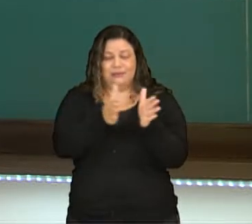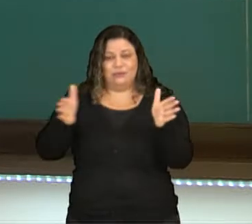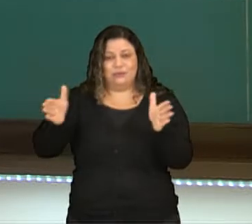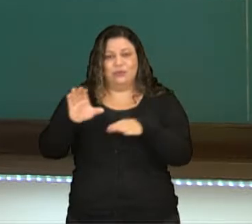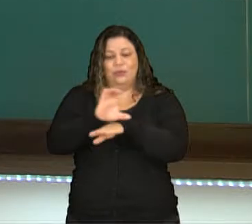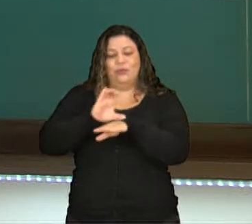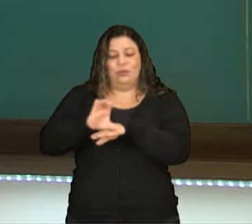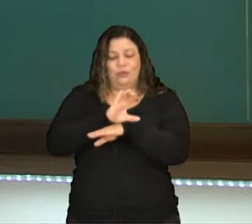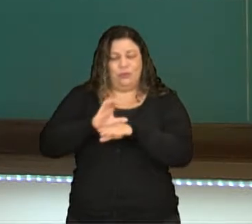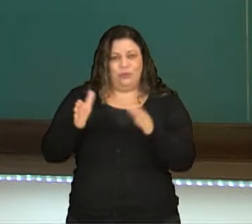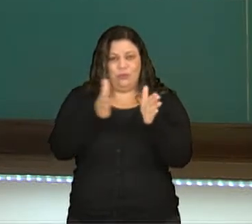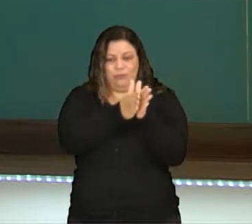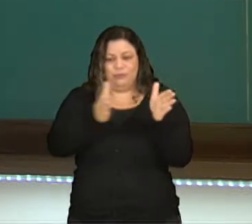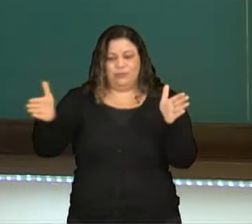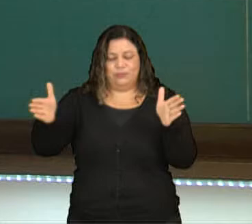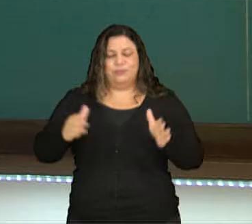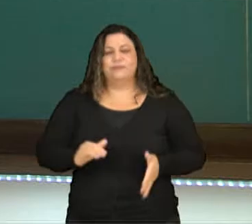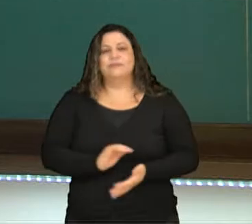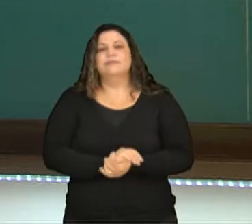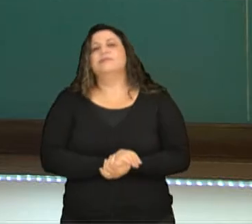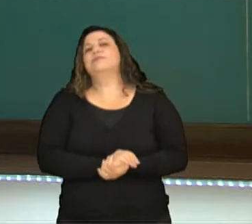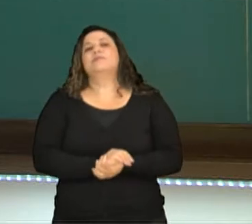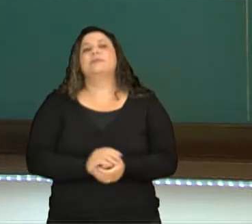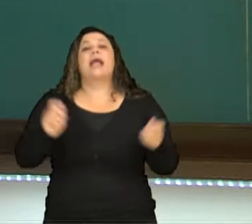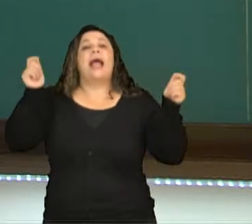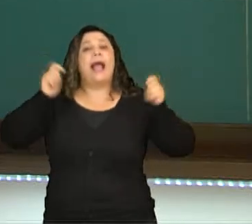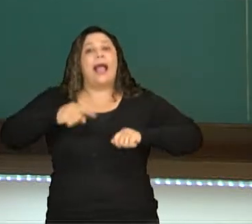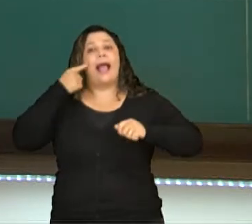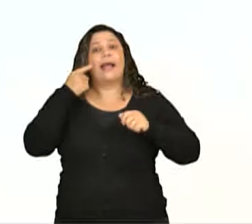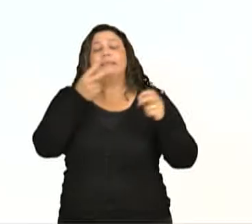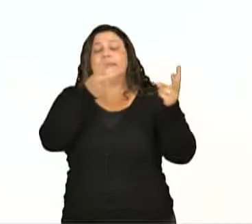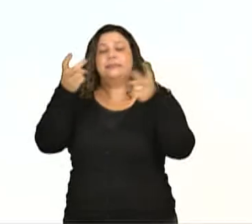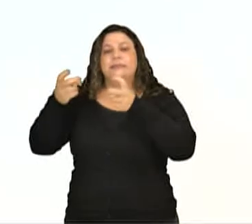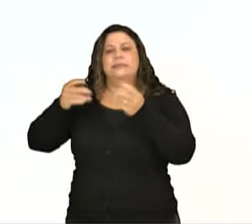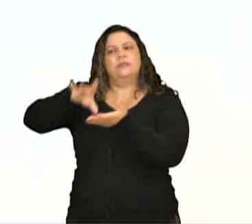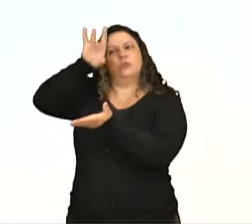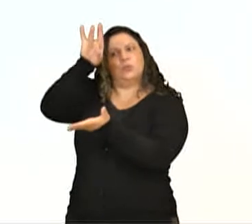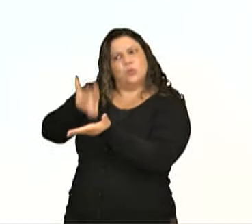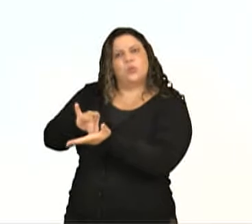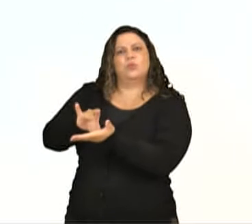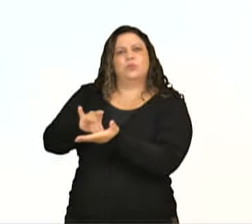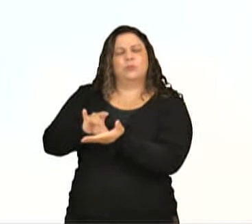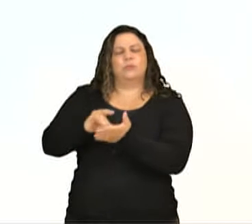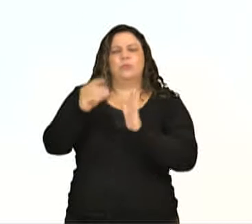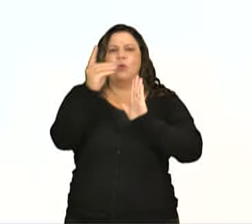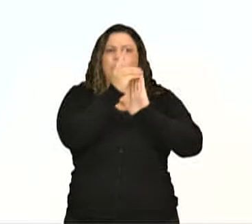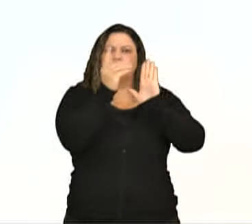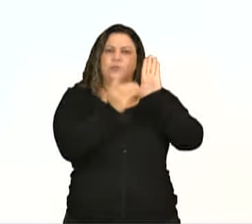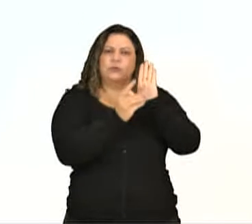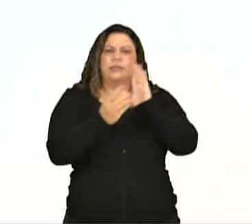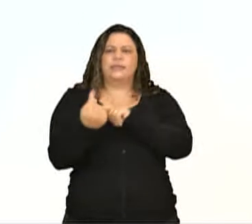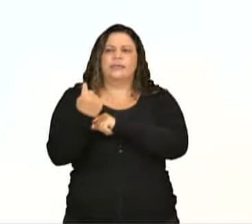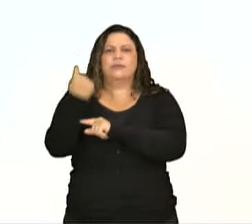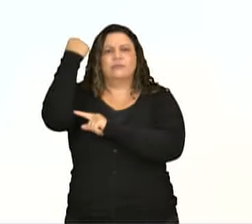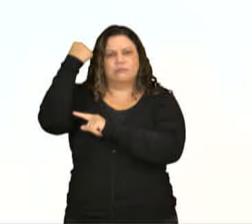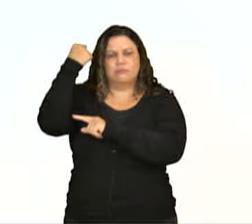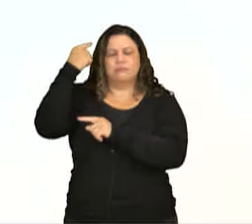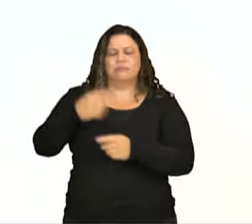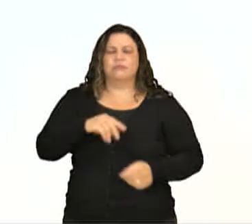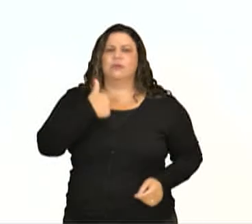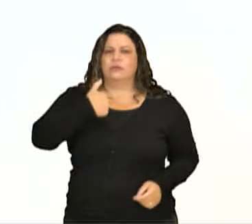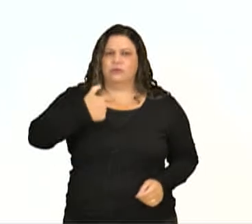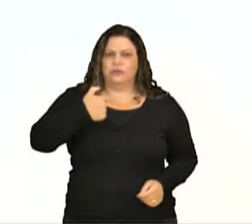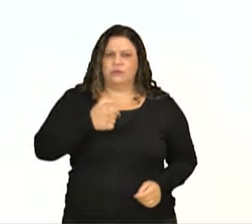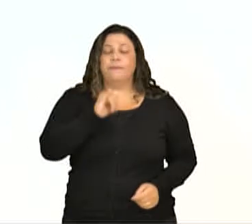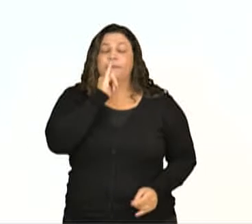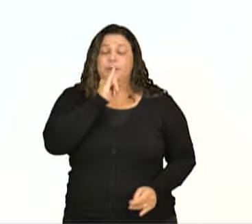constitucional de Getúlio Vargas. Essa Constituição confirmou os decretos anteriores de Getúlio, como, por exemplo,